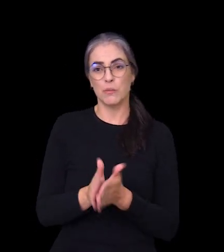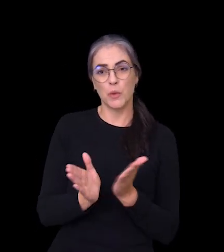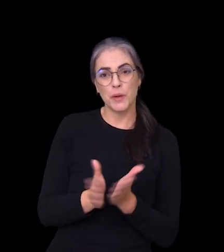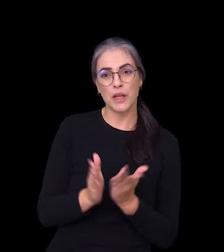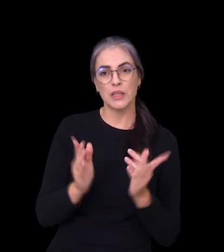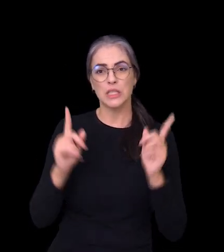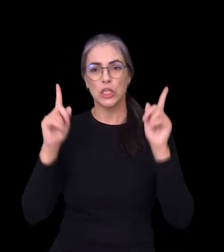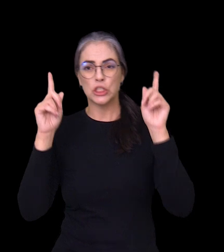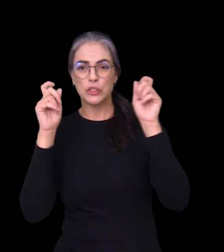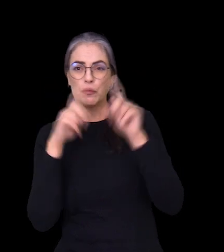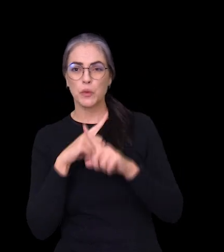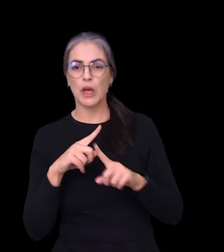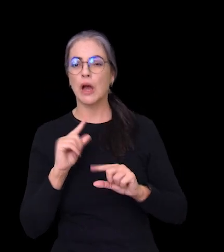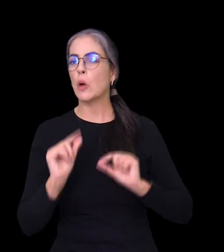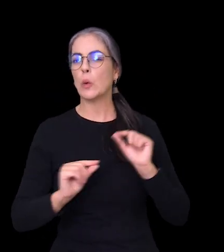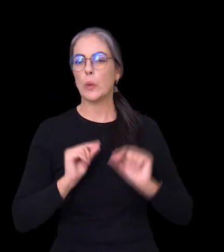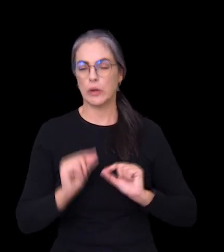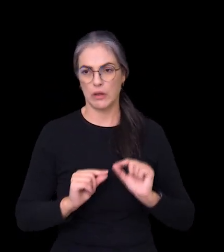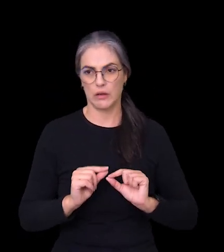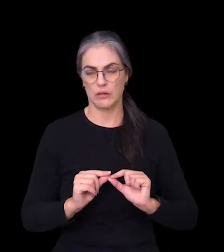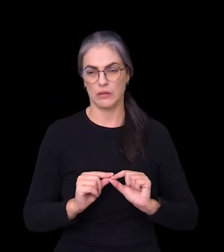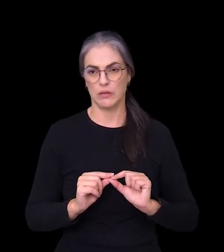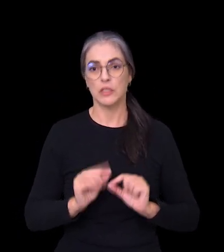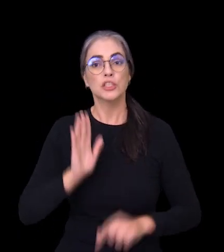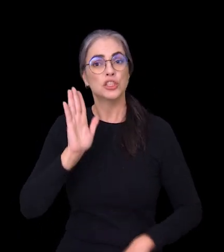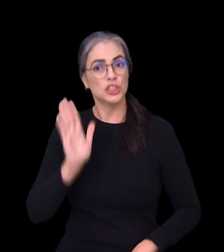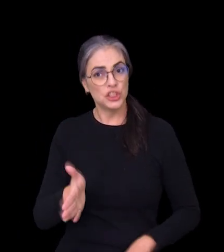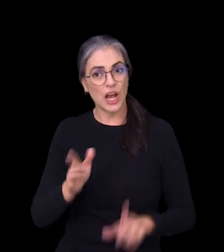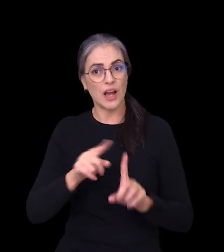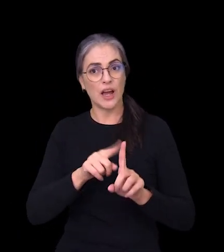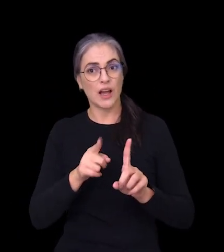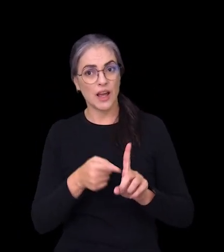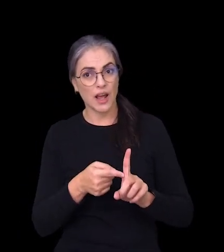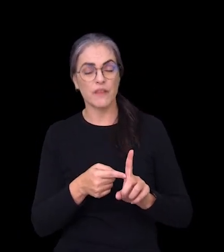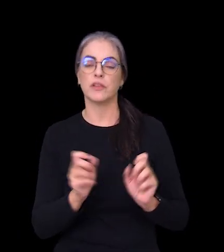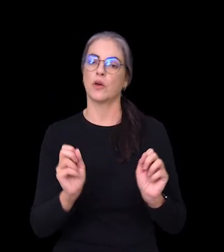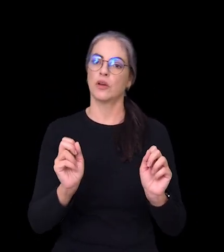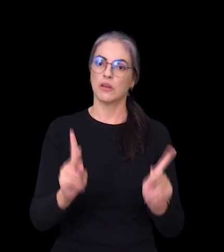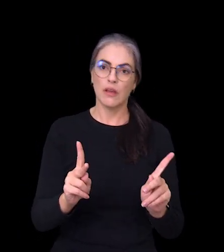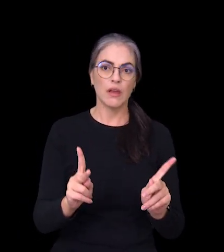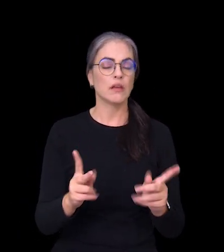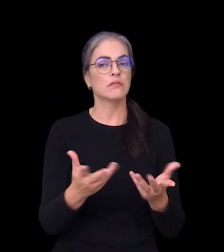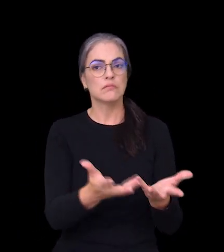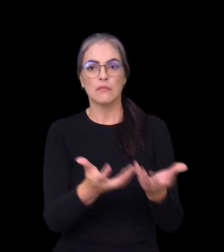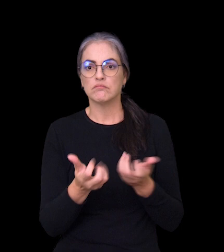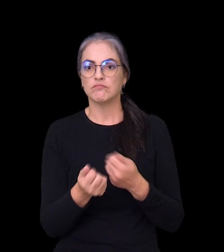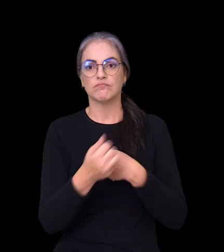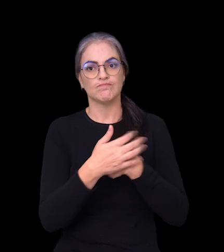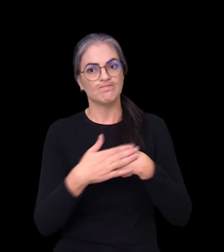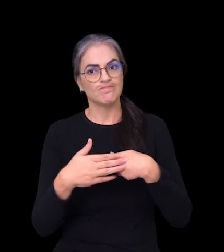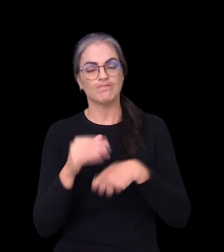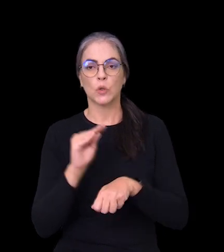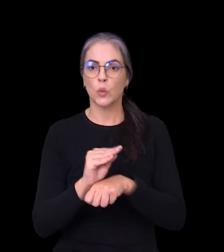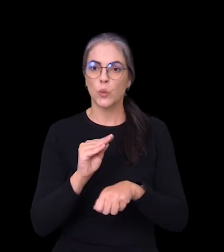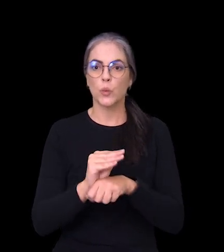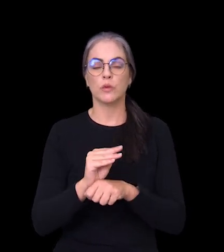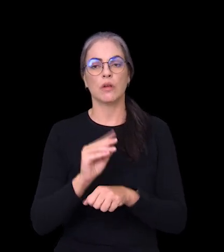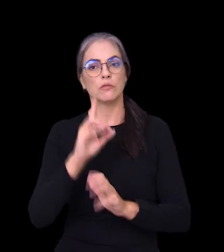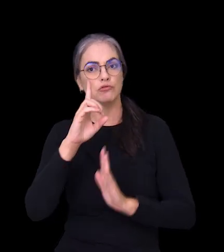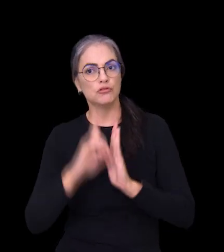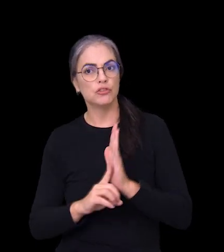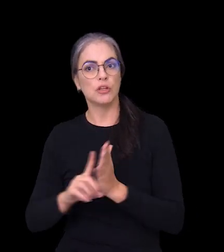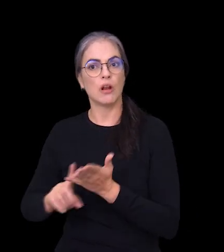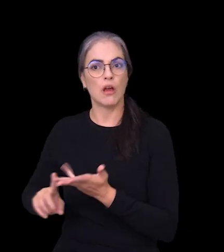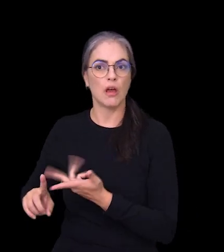enfim. Então, uma vez grávida, a gente precisa acolher, uma vez gestante, né? Então é necessário acolher, enfim, tem outros direitos,